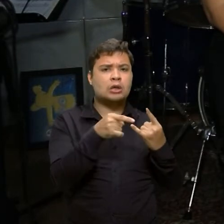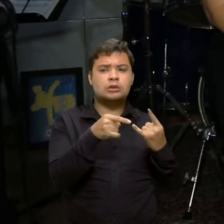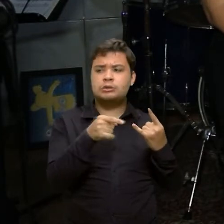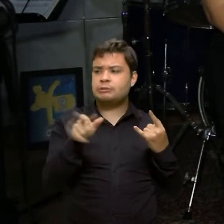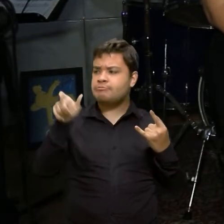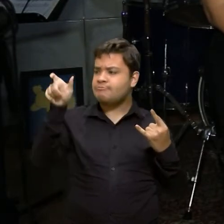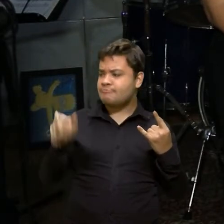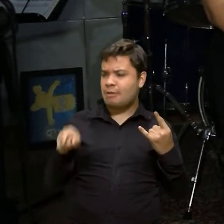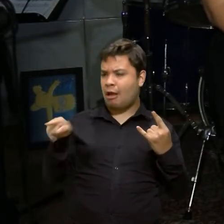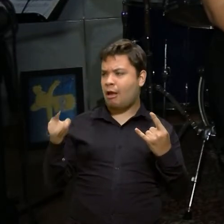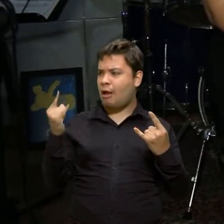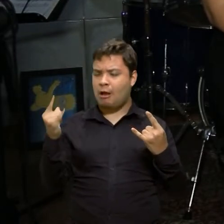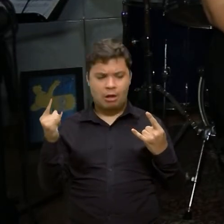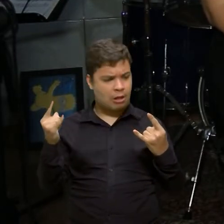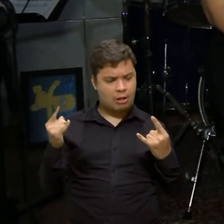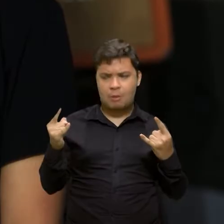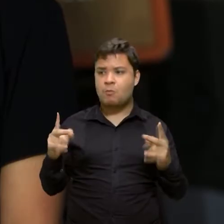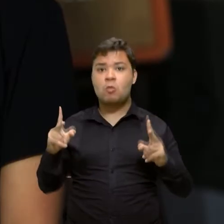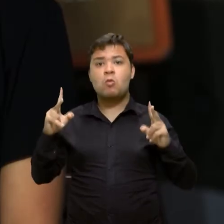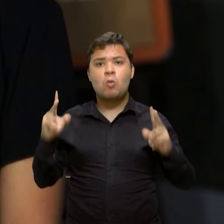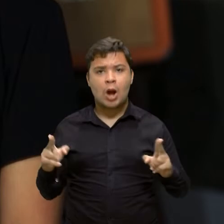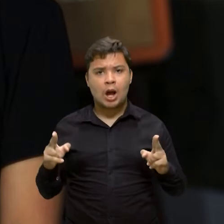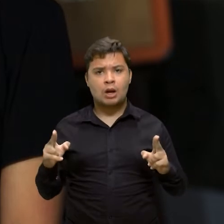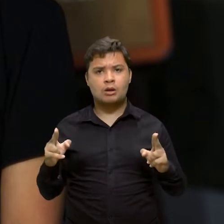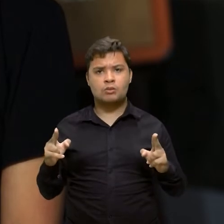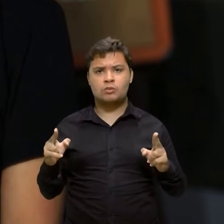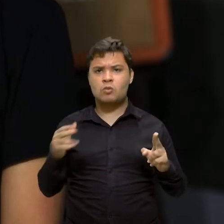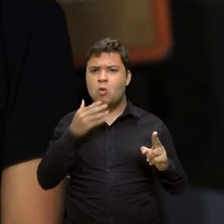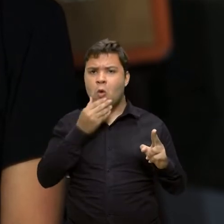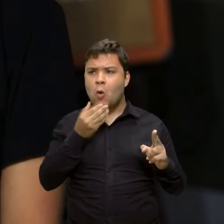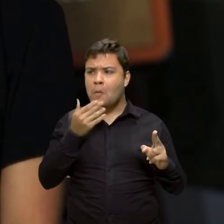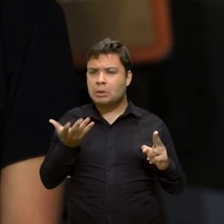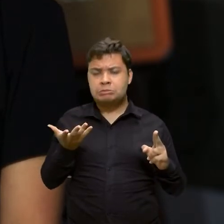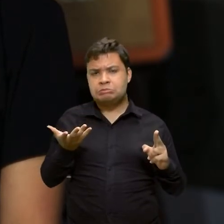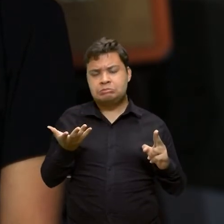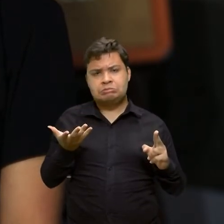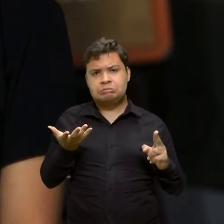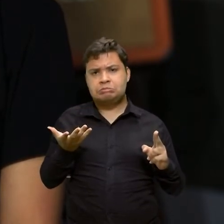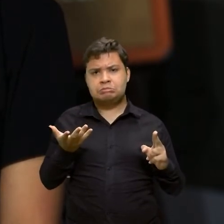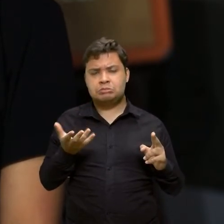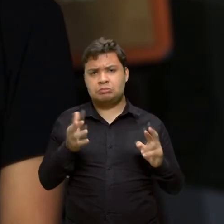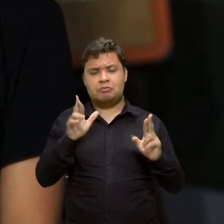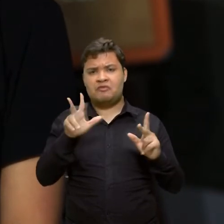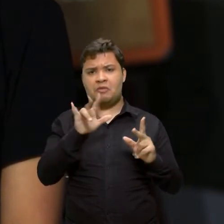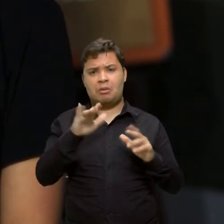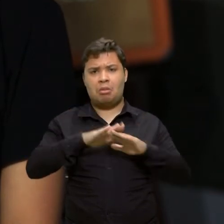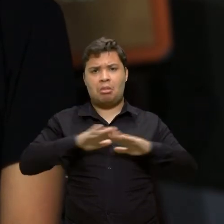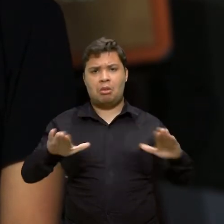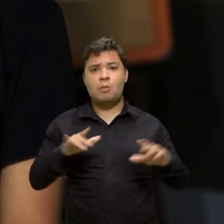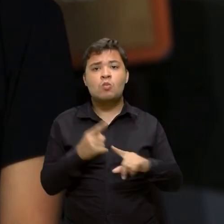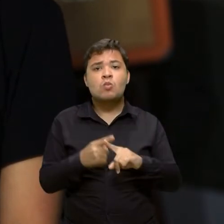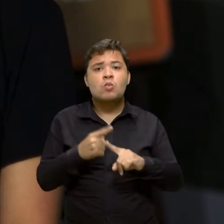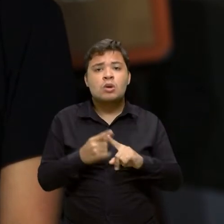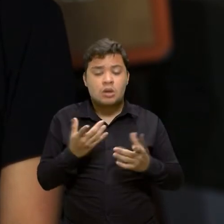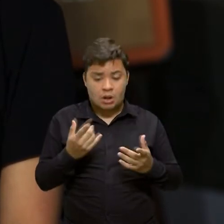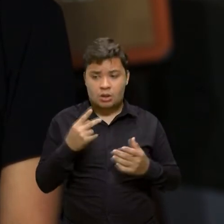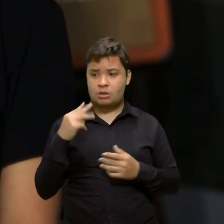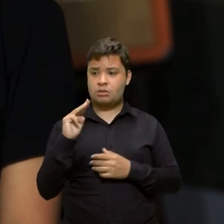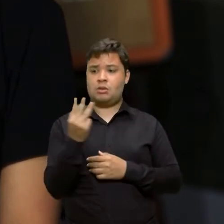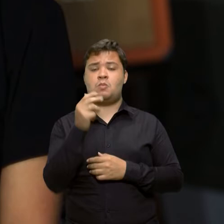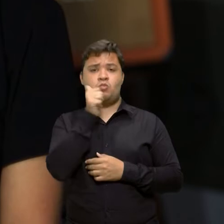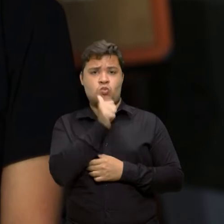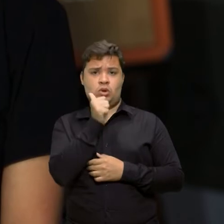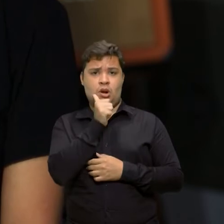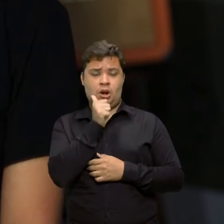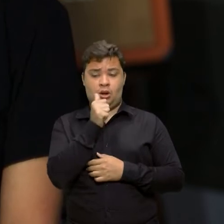um cara faz, por exemplo. Porque nós três somos mulheres e a gente faz rock da nossa